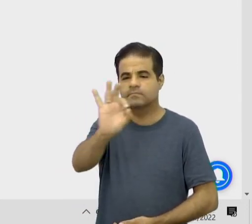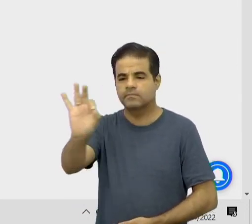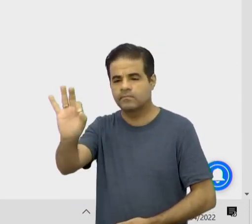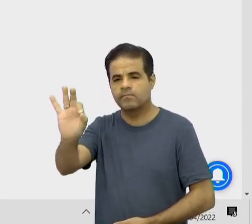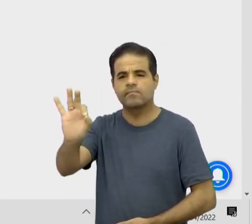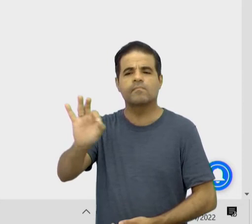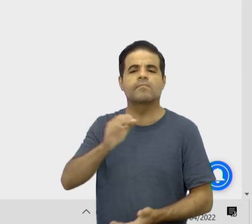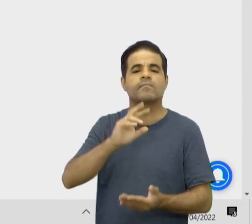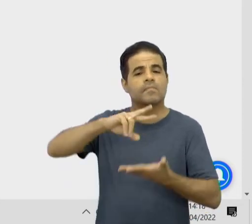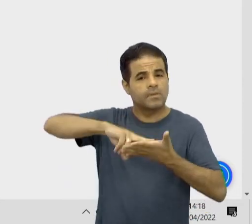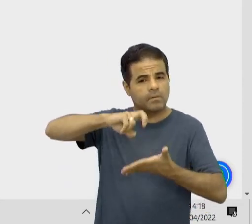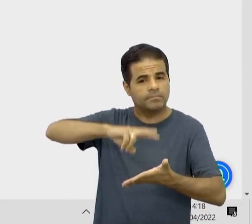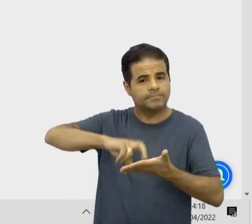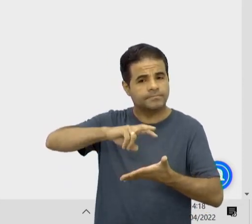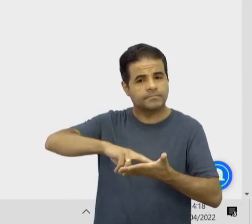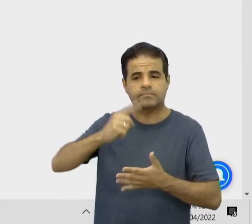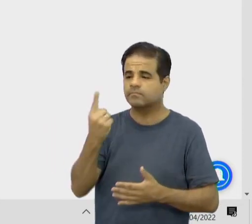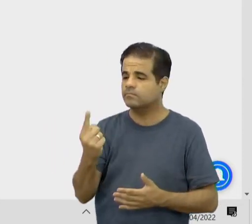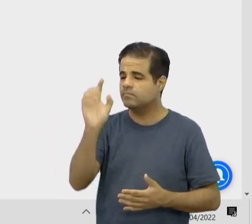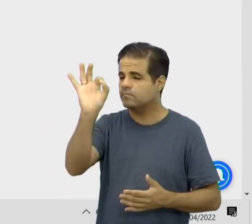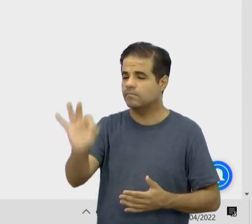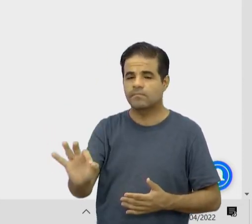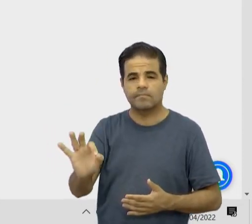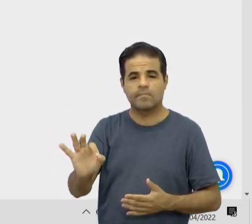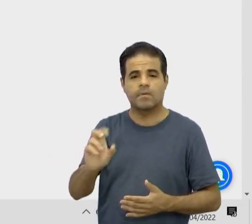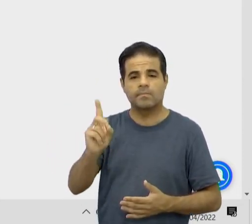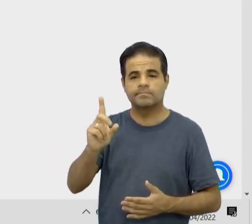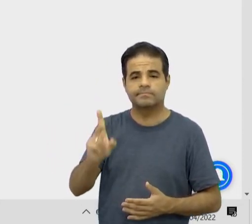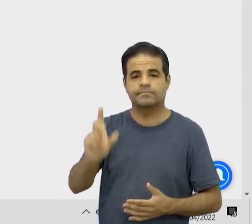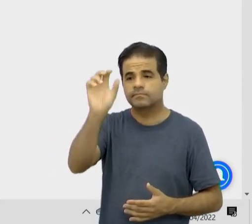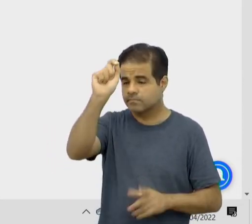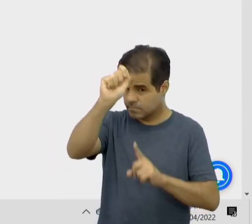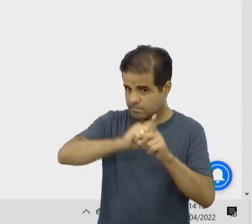inicial, a taxa de 1% em 12 meses.